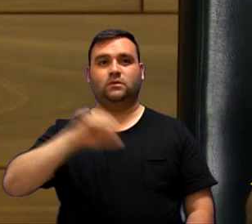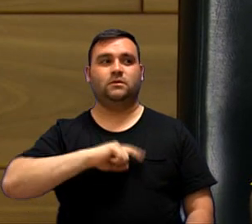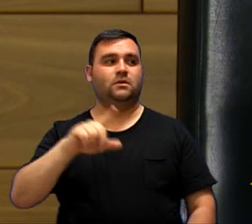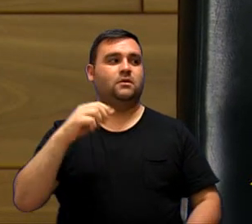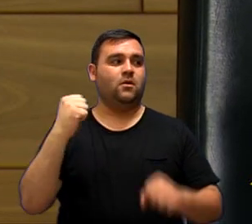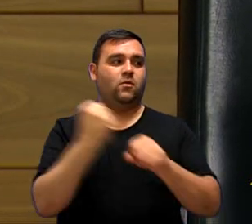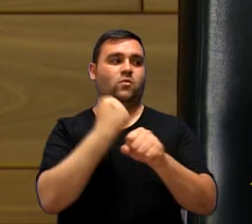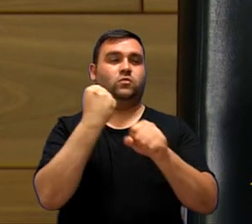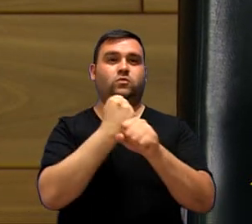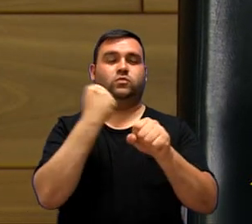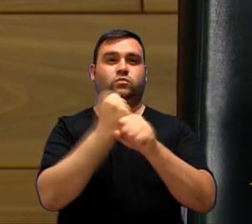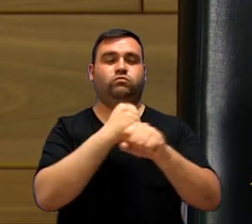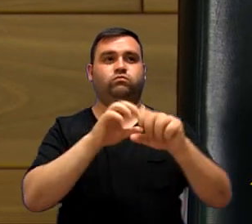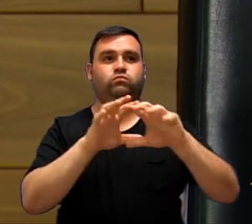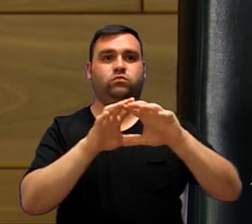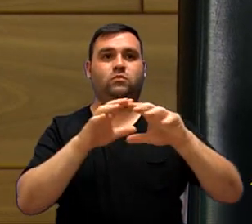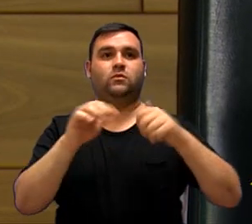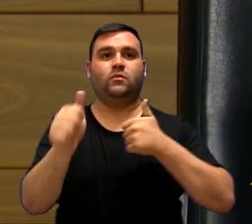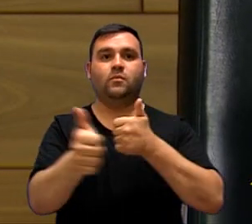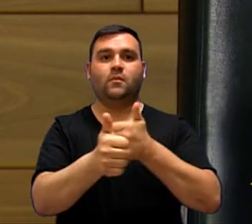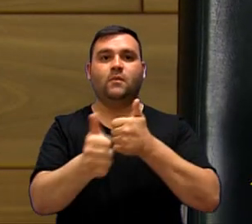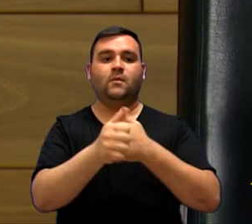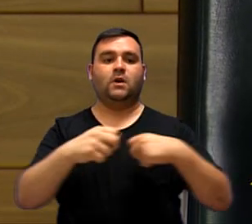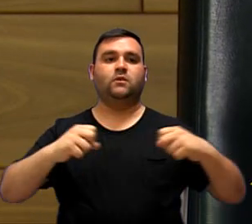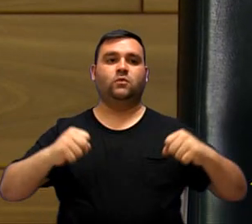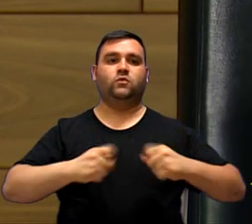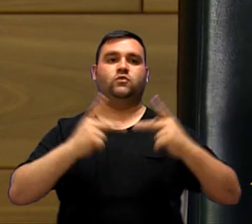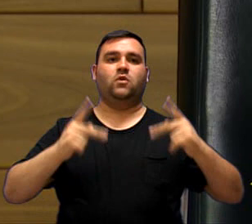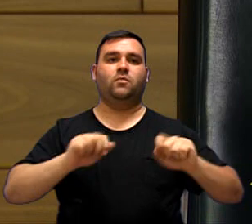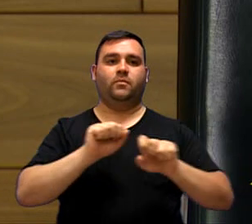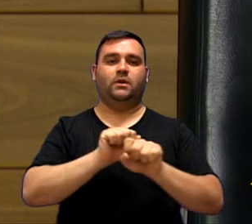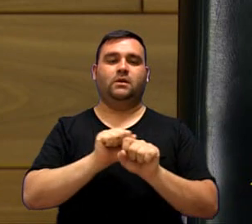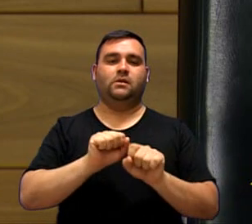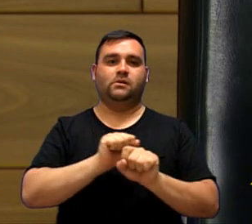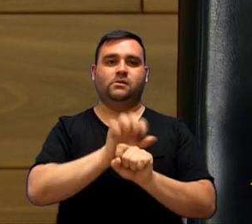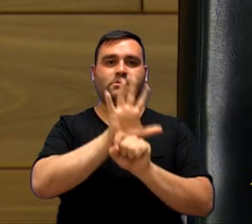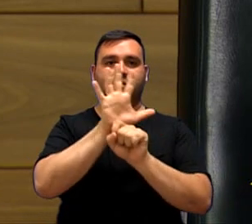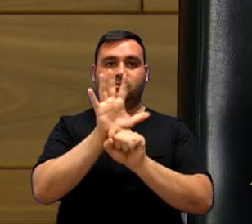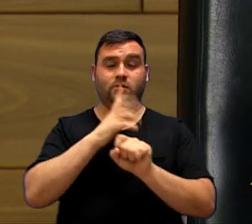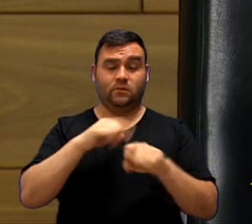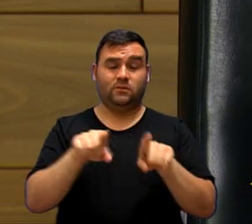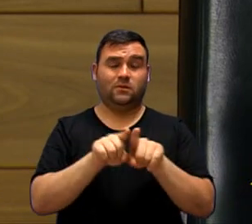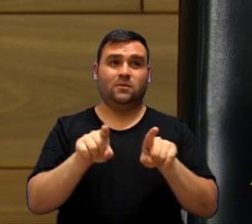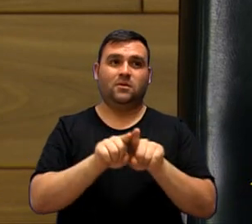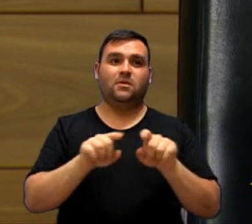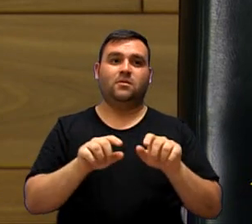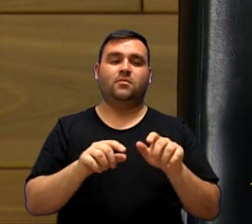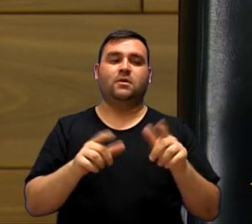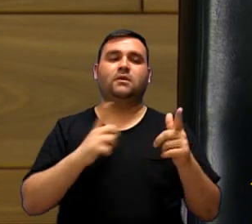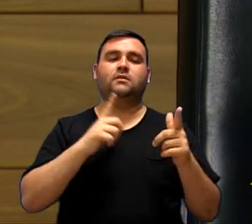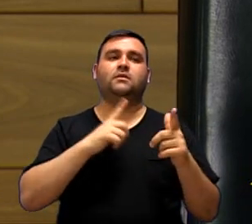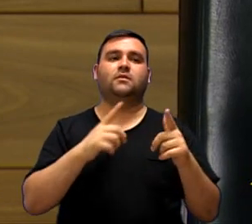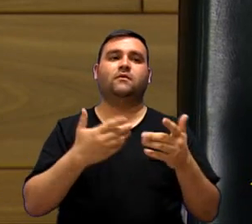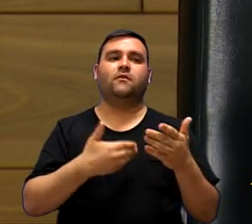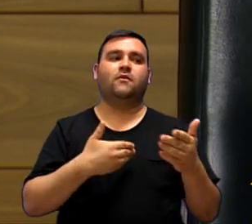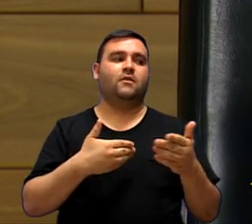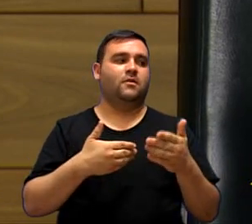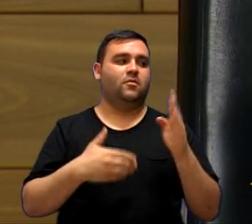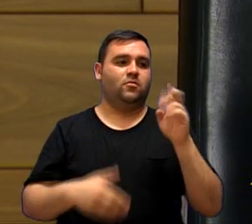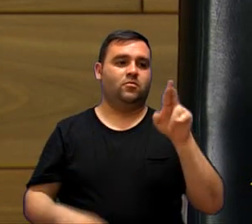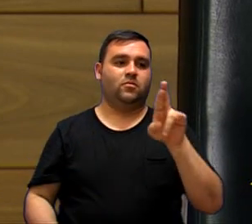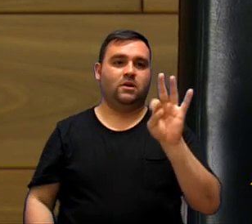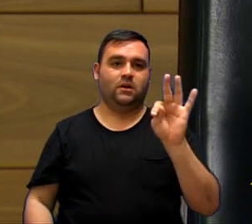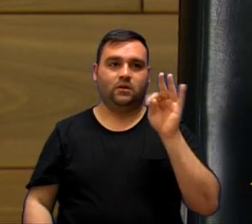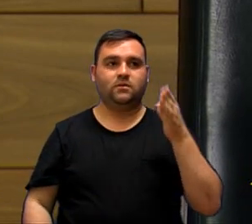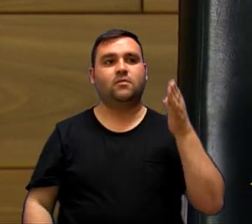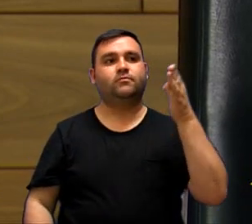que vai ali em frente ao Shopping Cidade, né, que também o BRT vai chegar, né, ali. Não tem